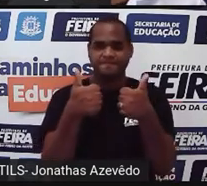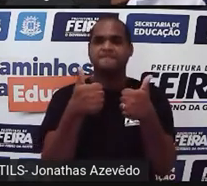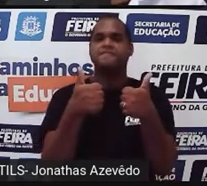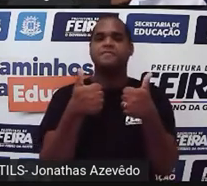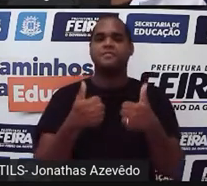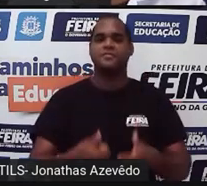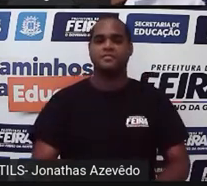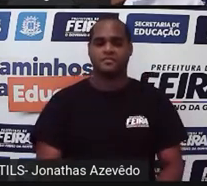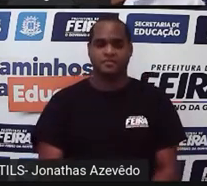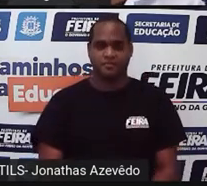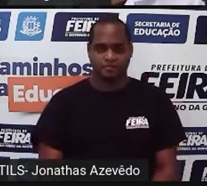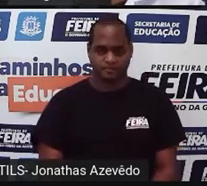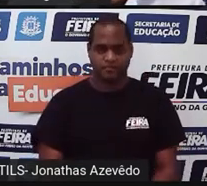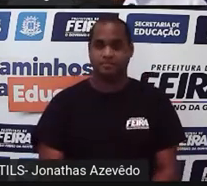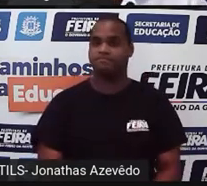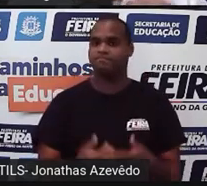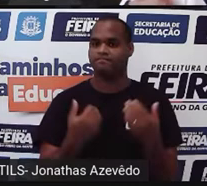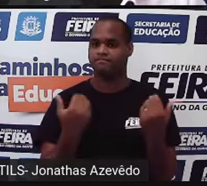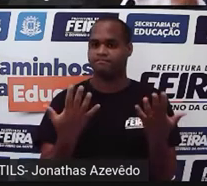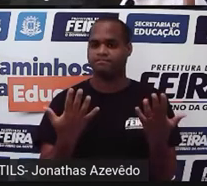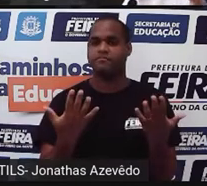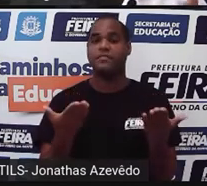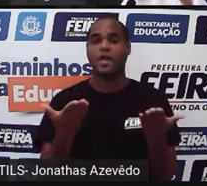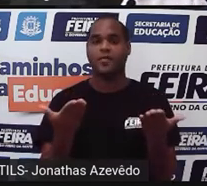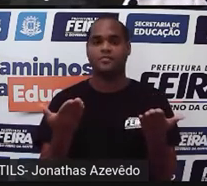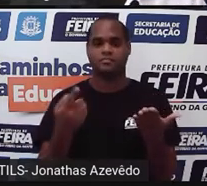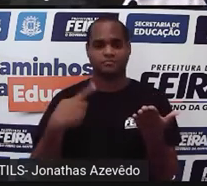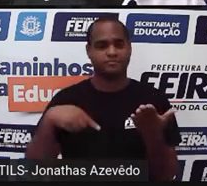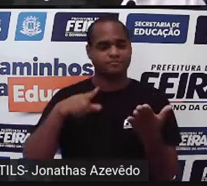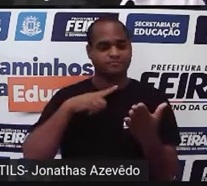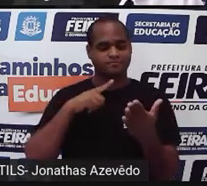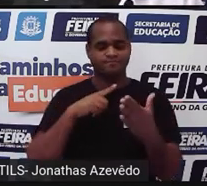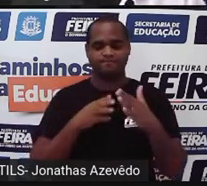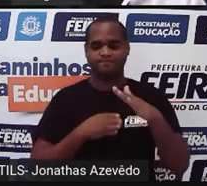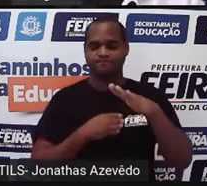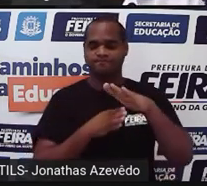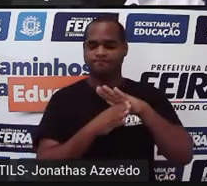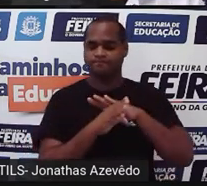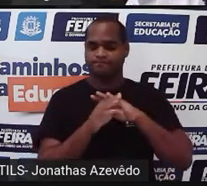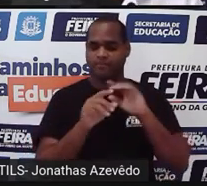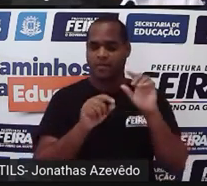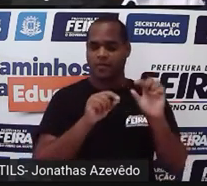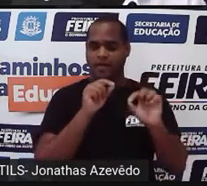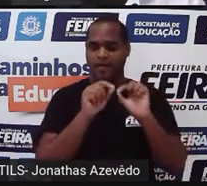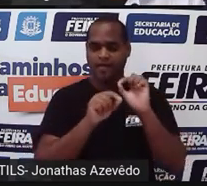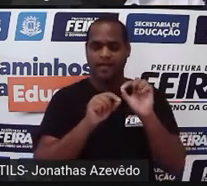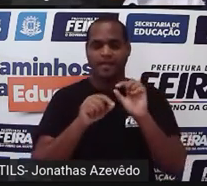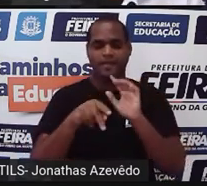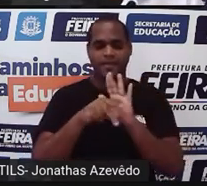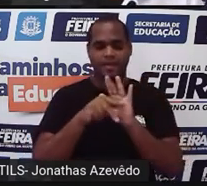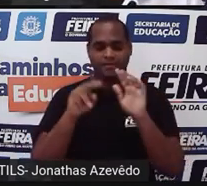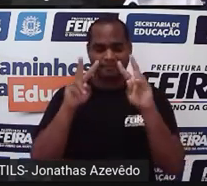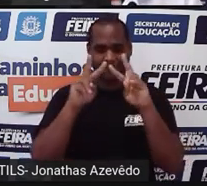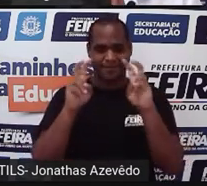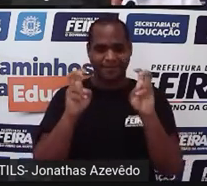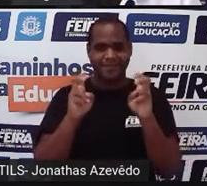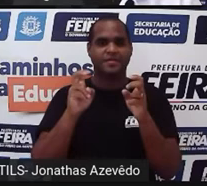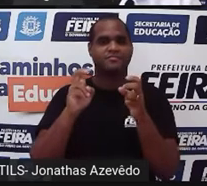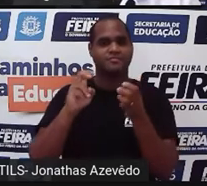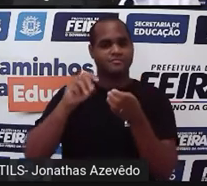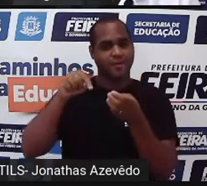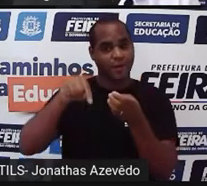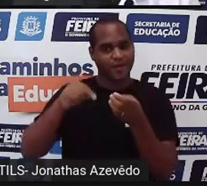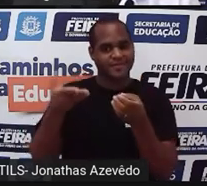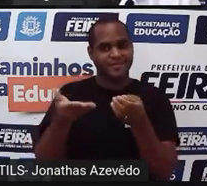Prontinho. Então, vamos agora entrar mesmo na parte do assunto, do tema para